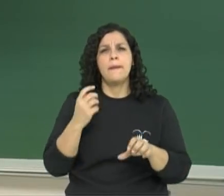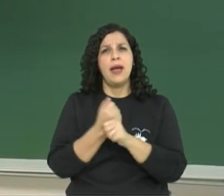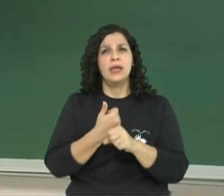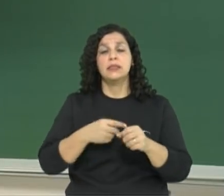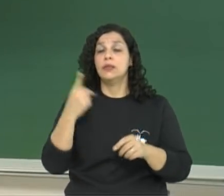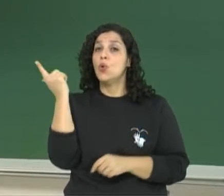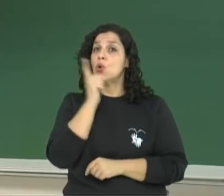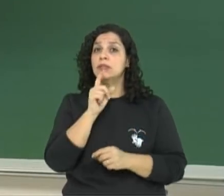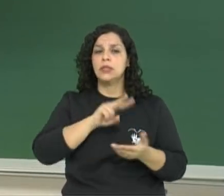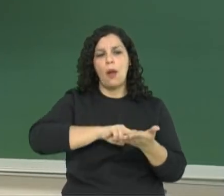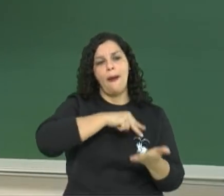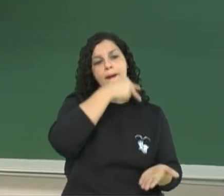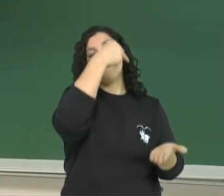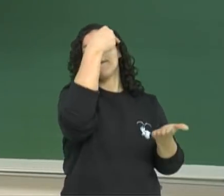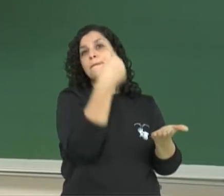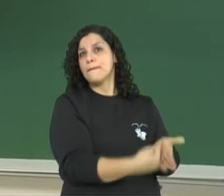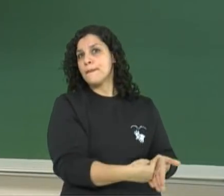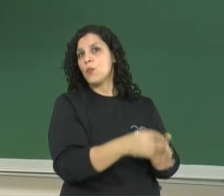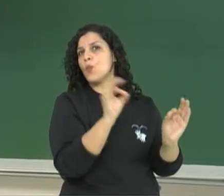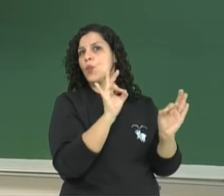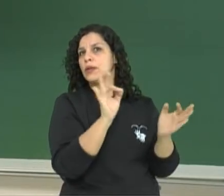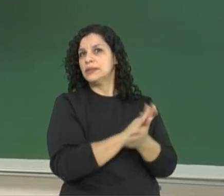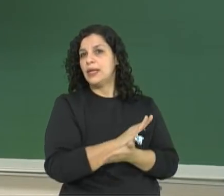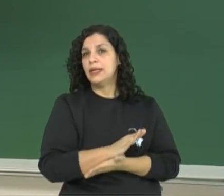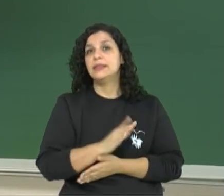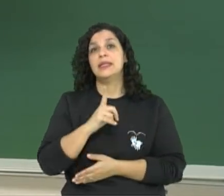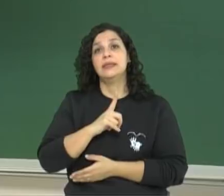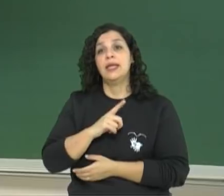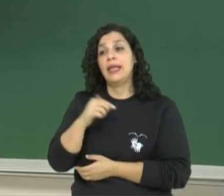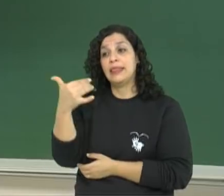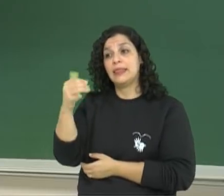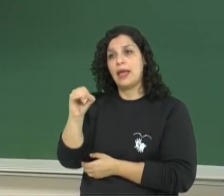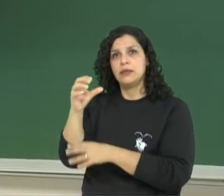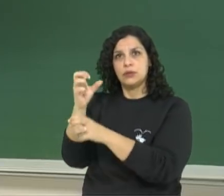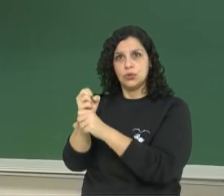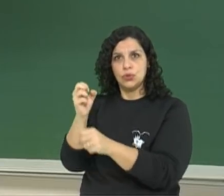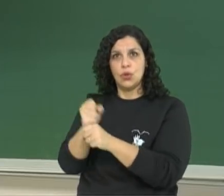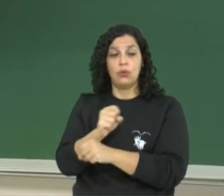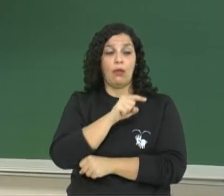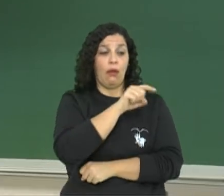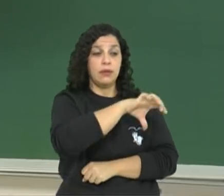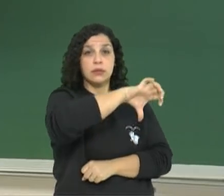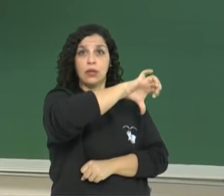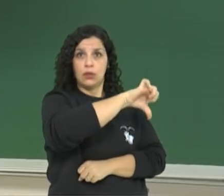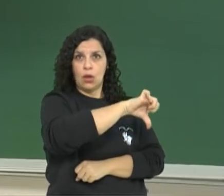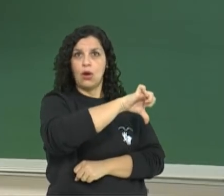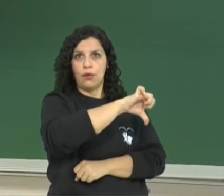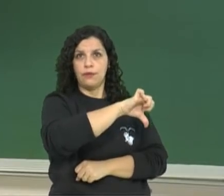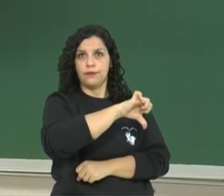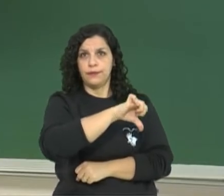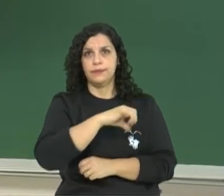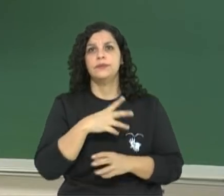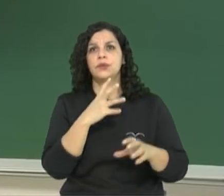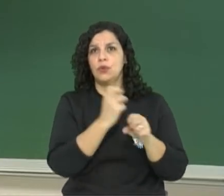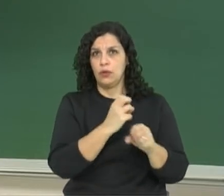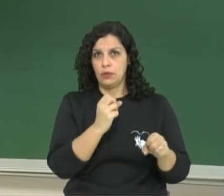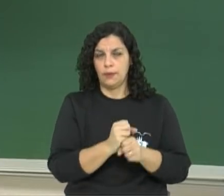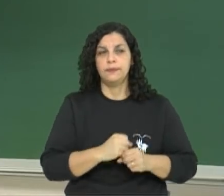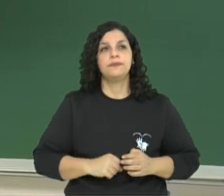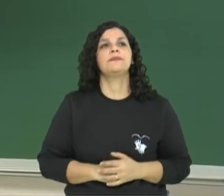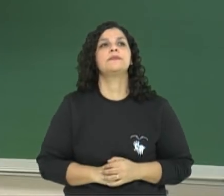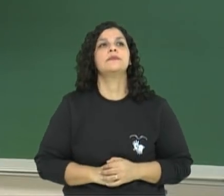mas não conseguiu aplicar nenhuma queda, ele vai receber 10 pontos e o adversário 9 pontos naquele